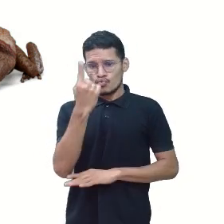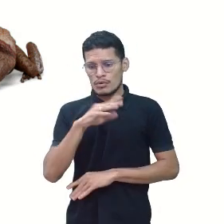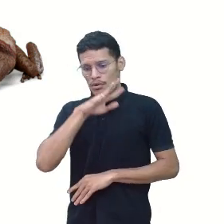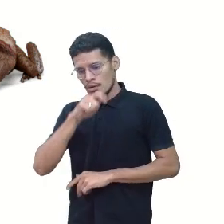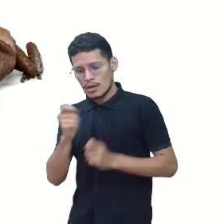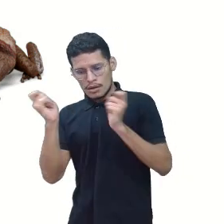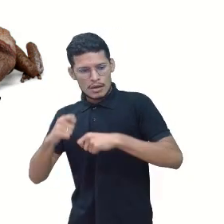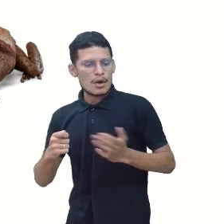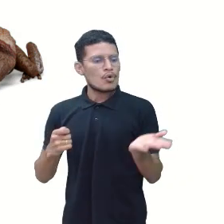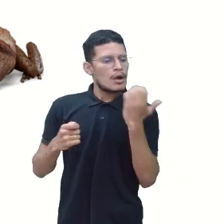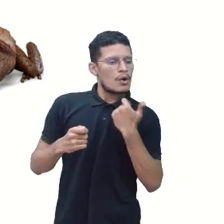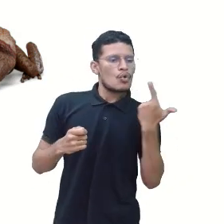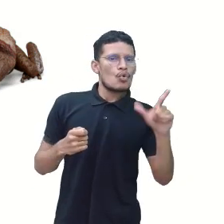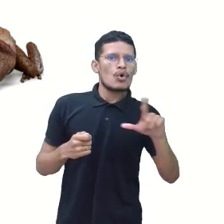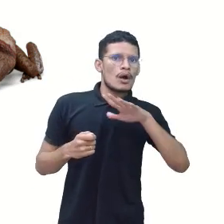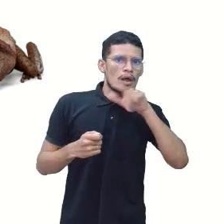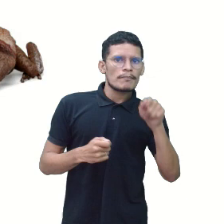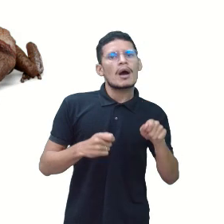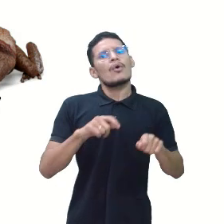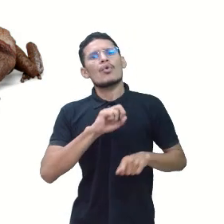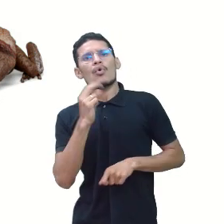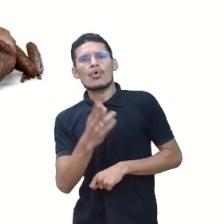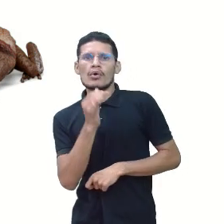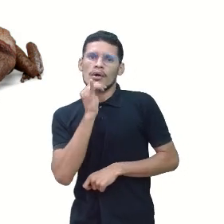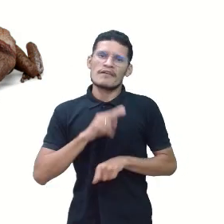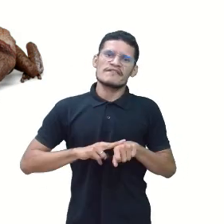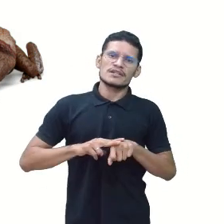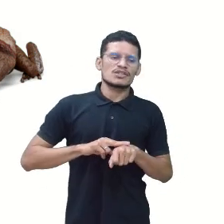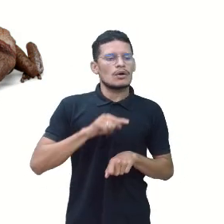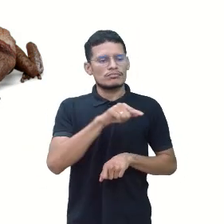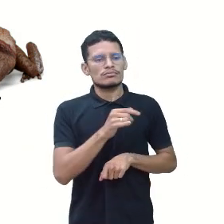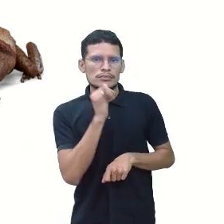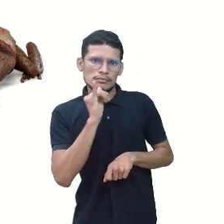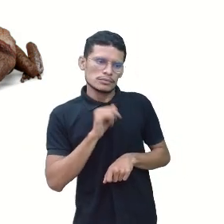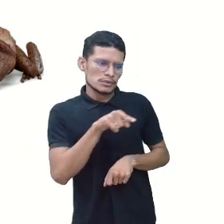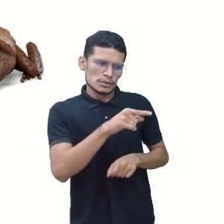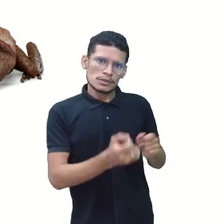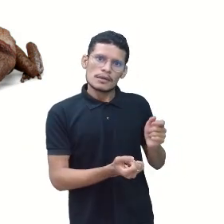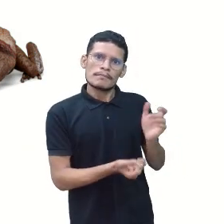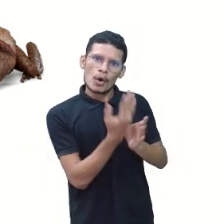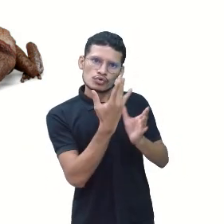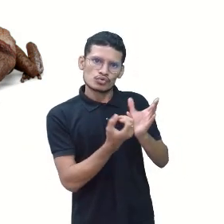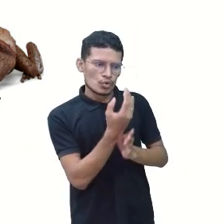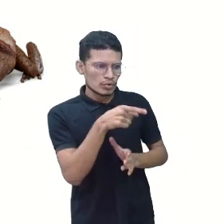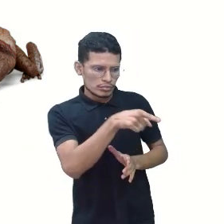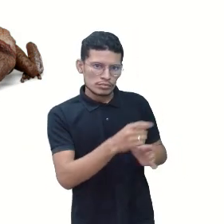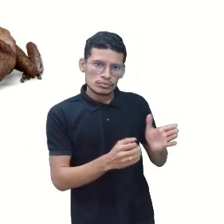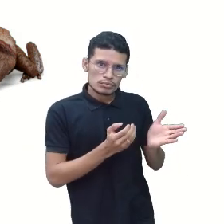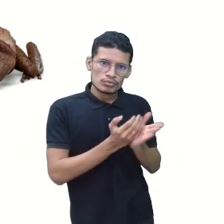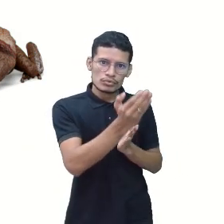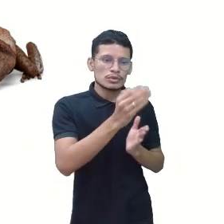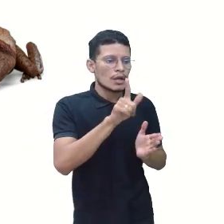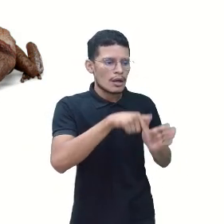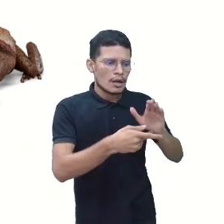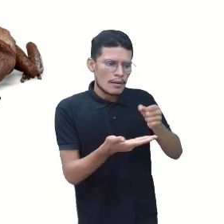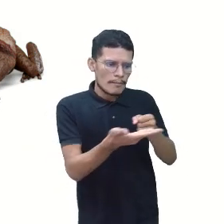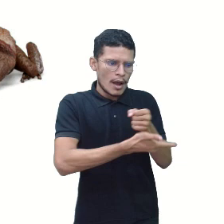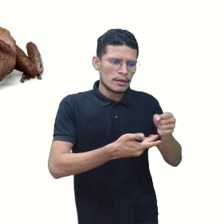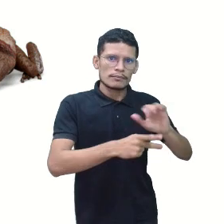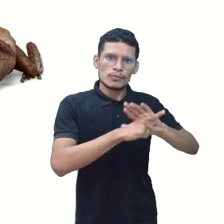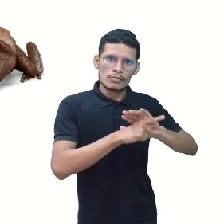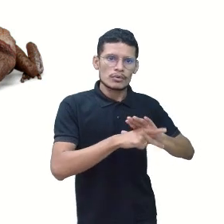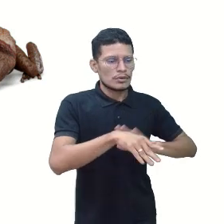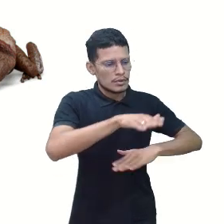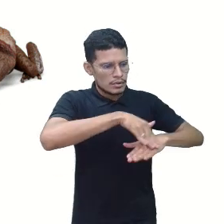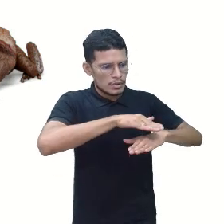do outro, né? O vegetal, que é o produtor, é a base da cadeia alimentar, também a base da teia